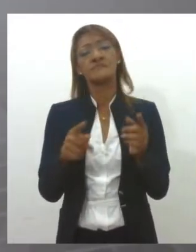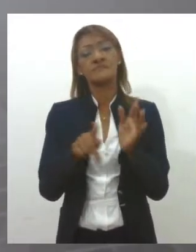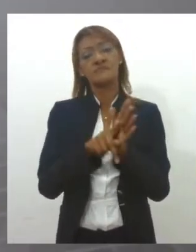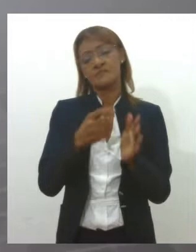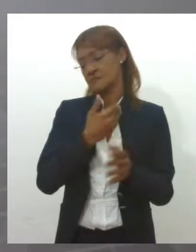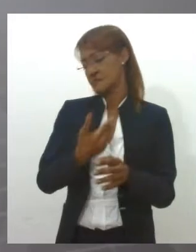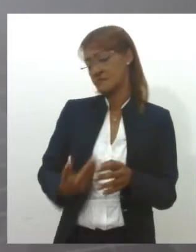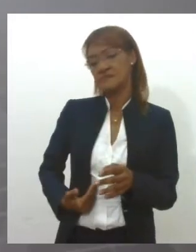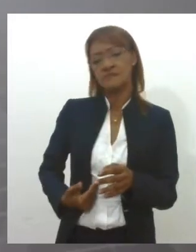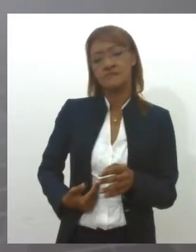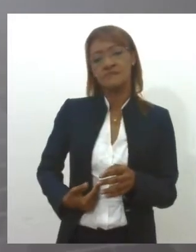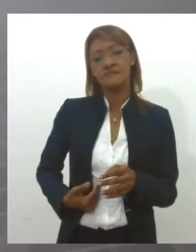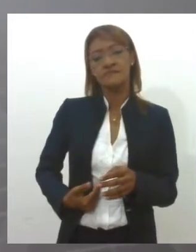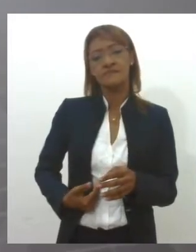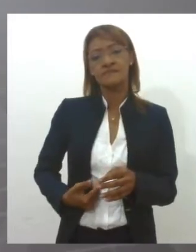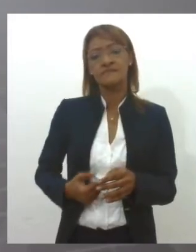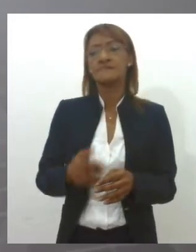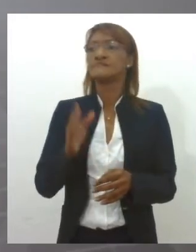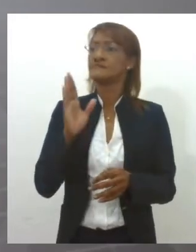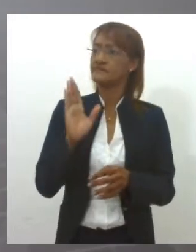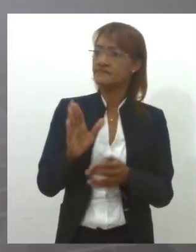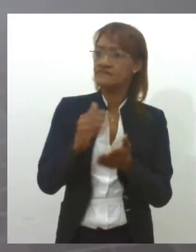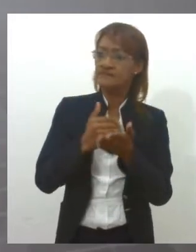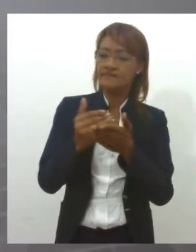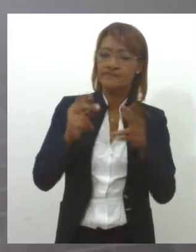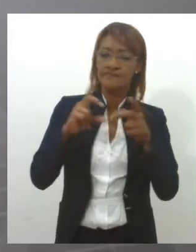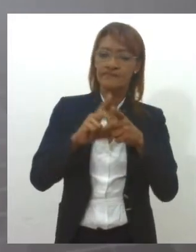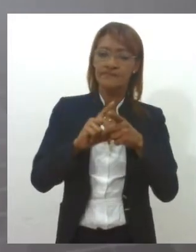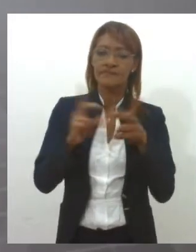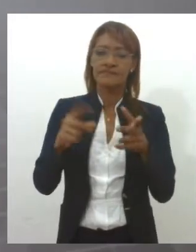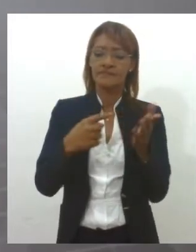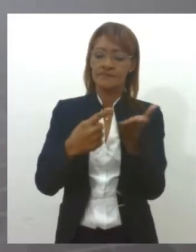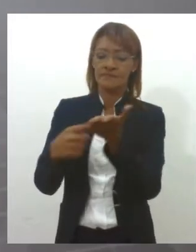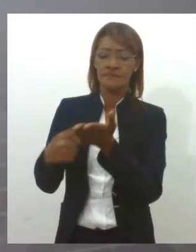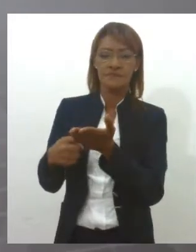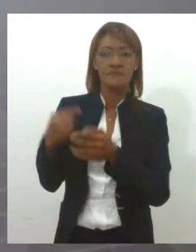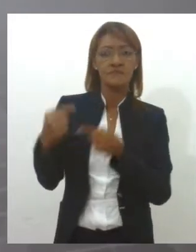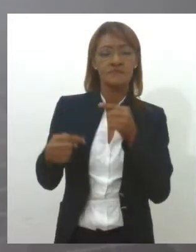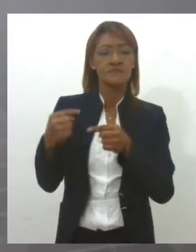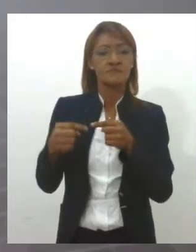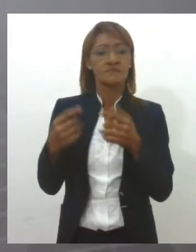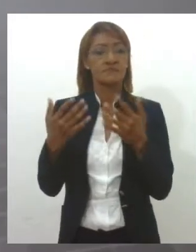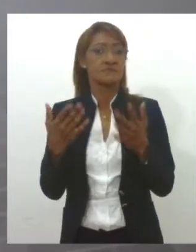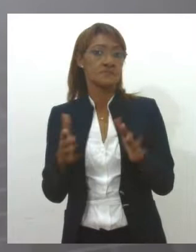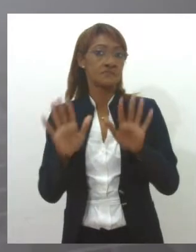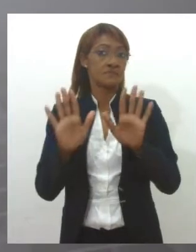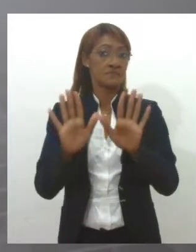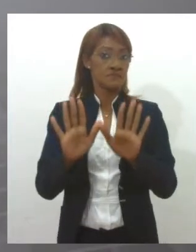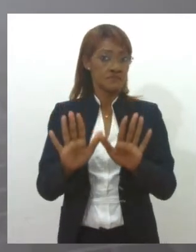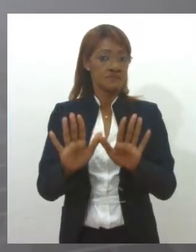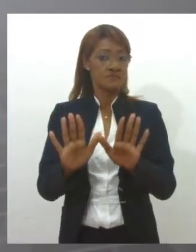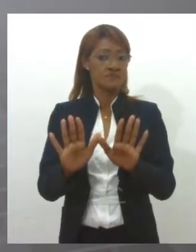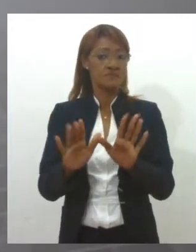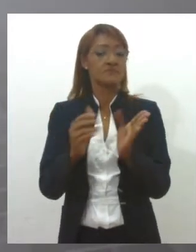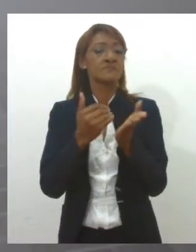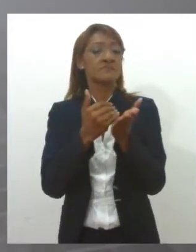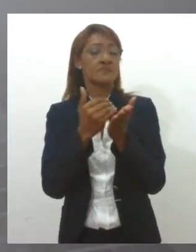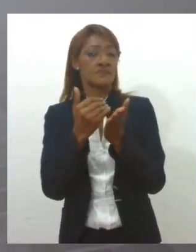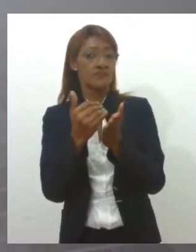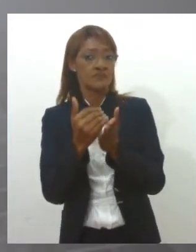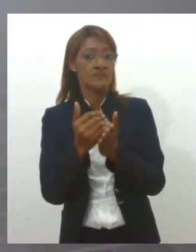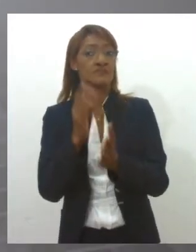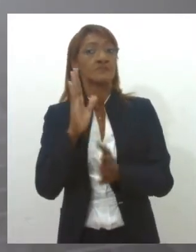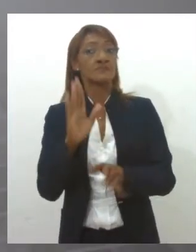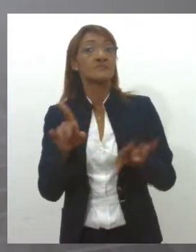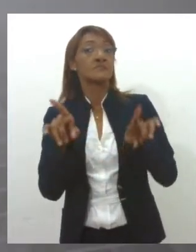governo se ele adota o princípio democrático de negociação ela tem que chegar com esses lados e a partir daí levamos em consideração